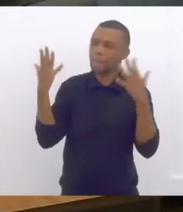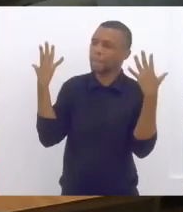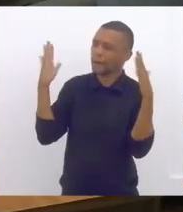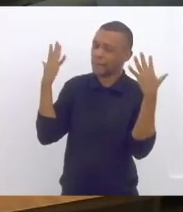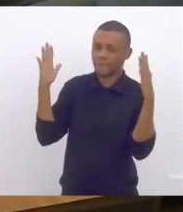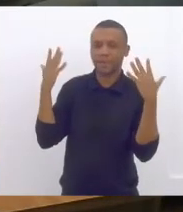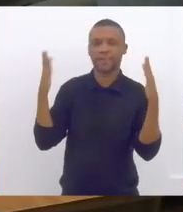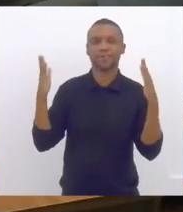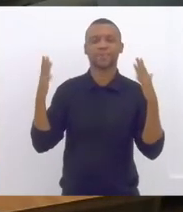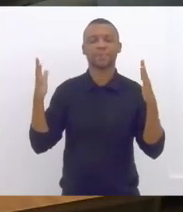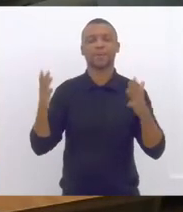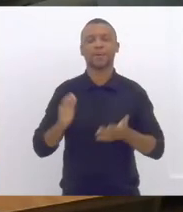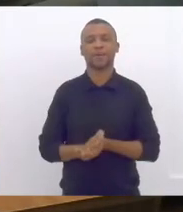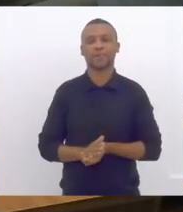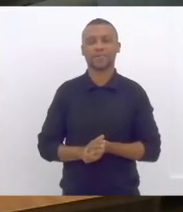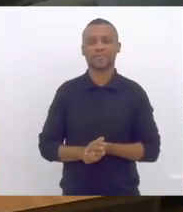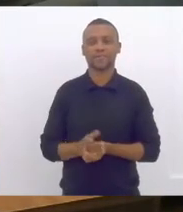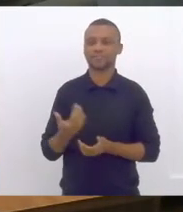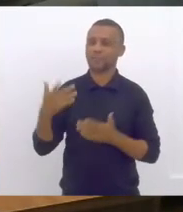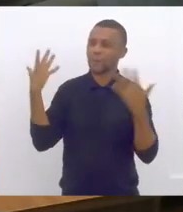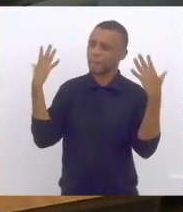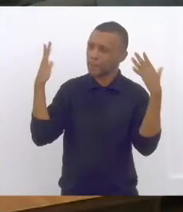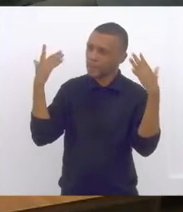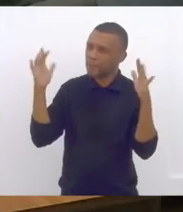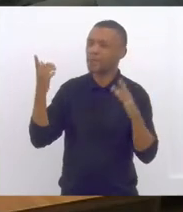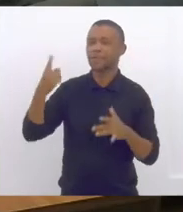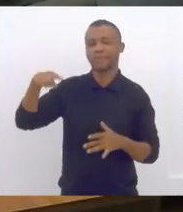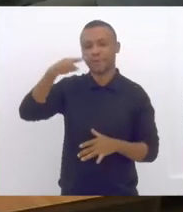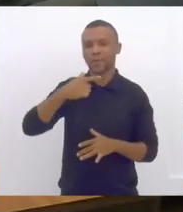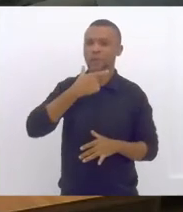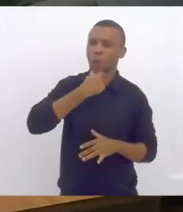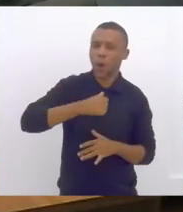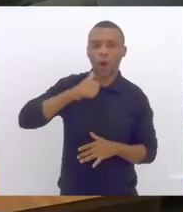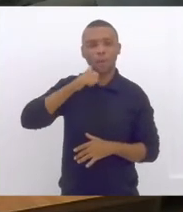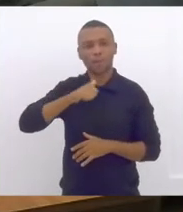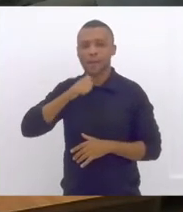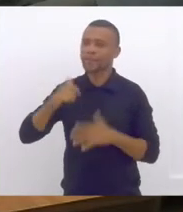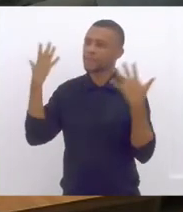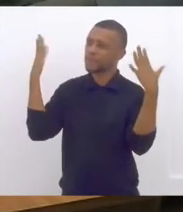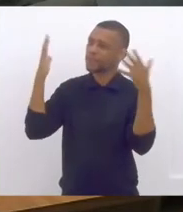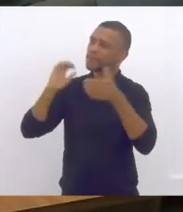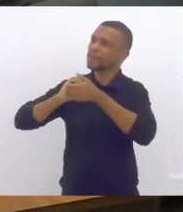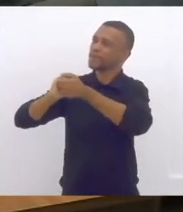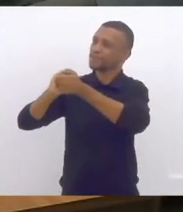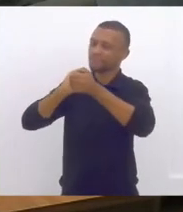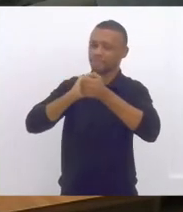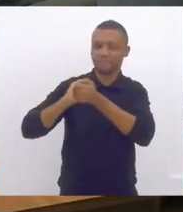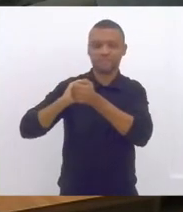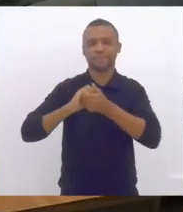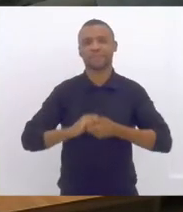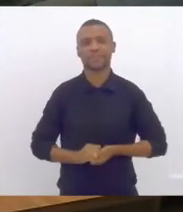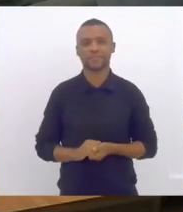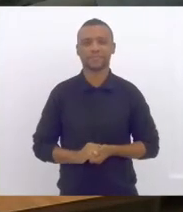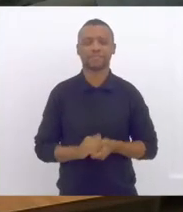Parabéns, parabéns, meninos e meninas. Parabéns para vocês.